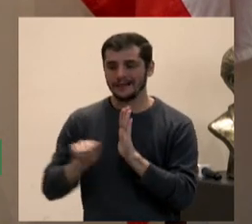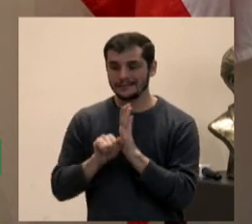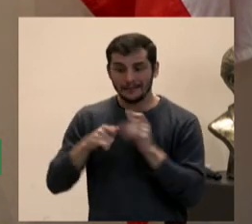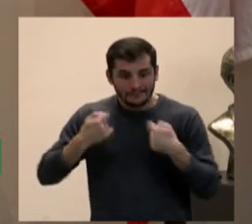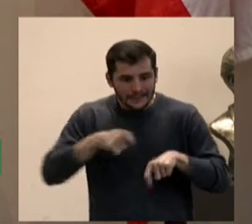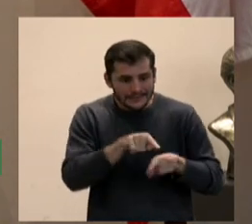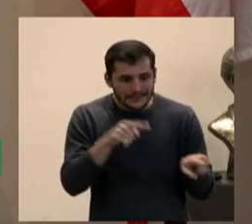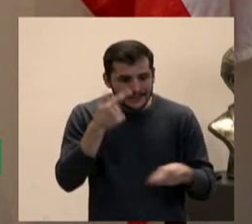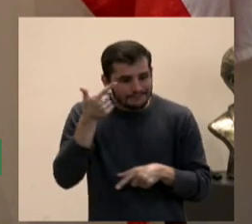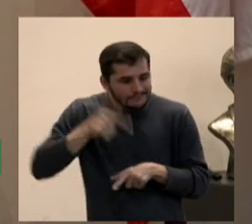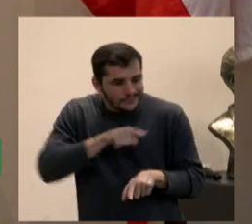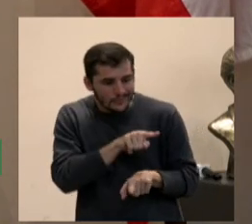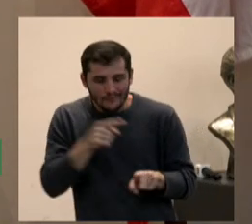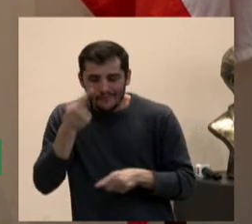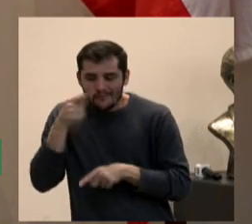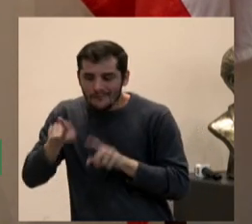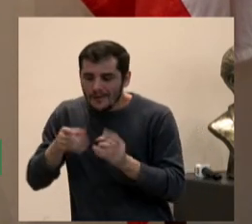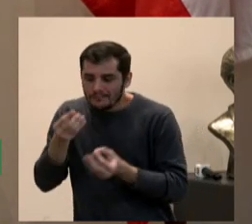precisa repensar